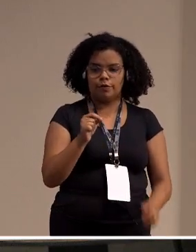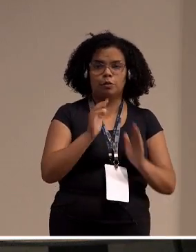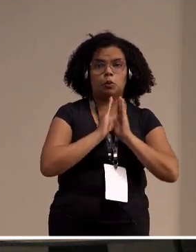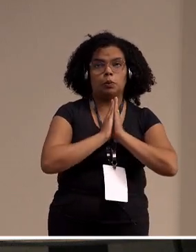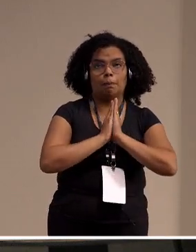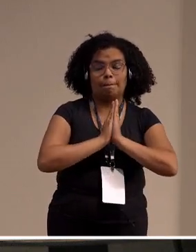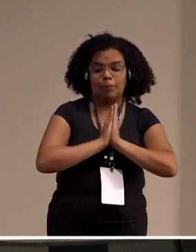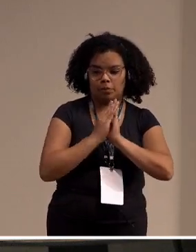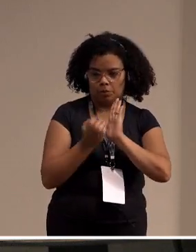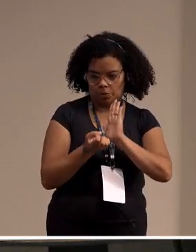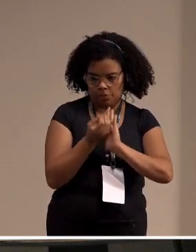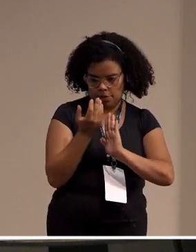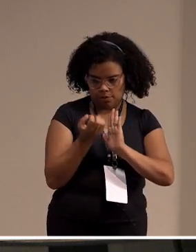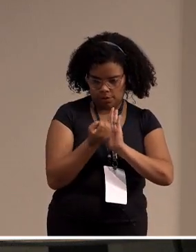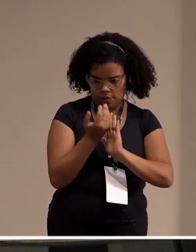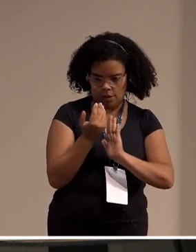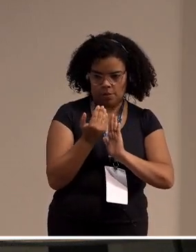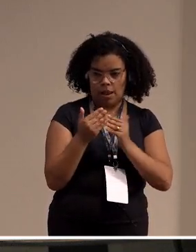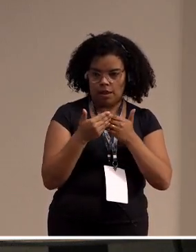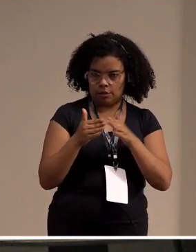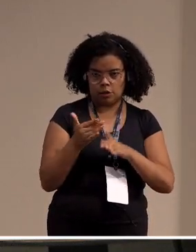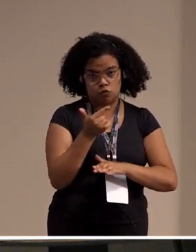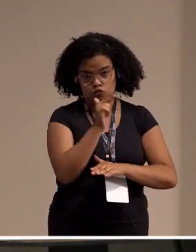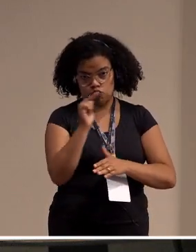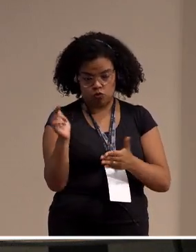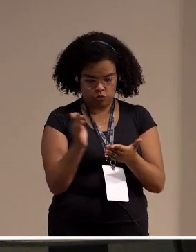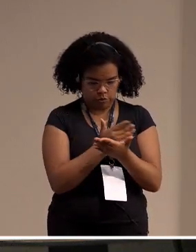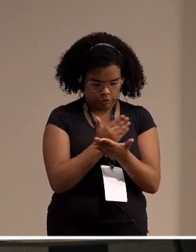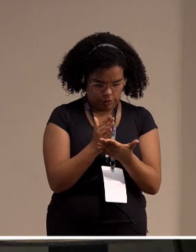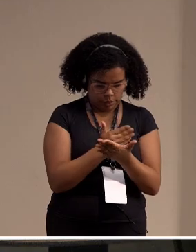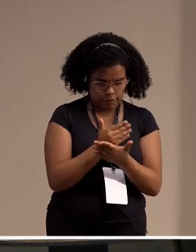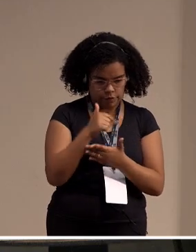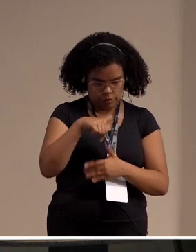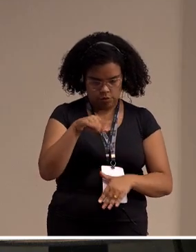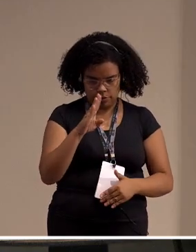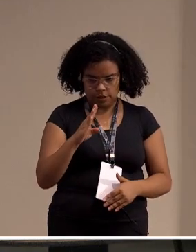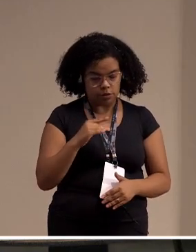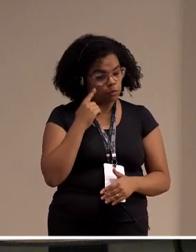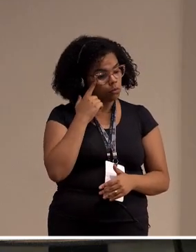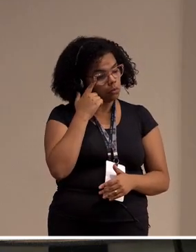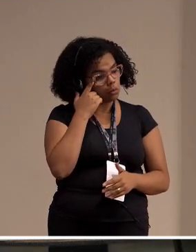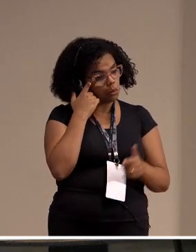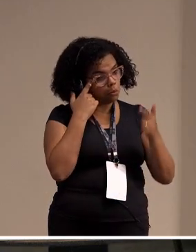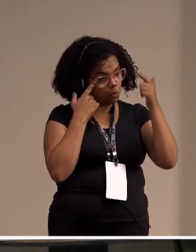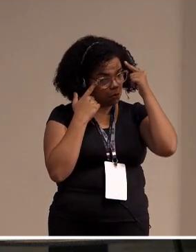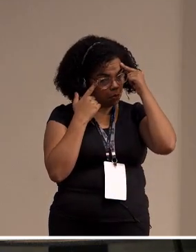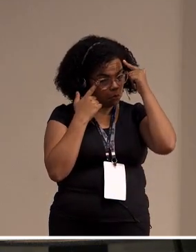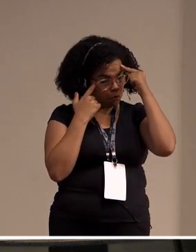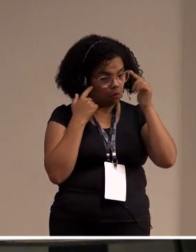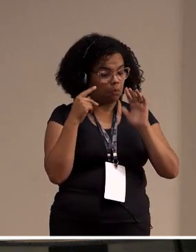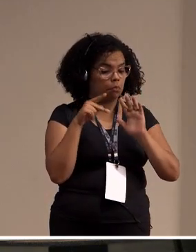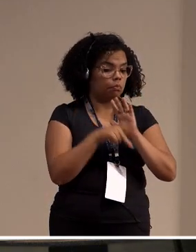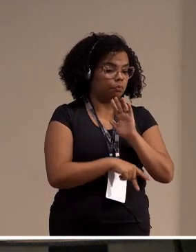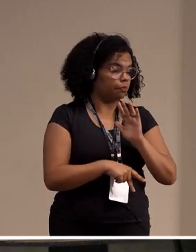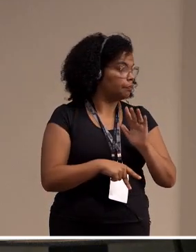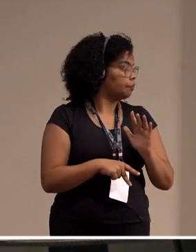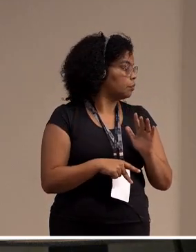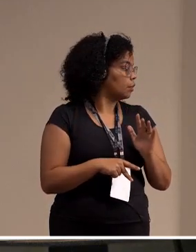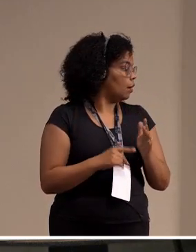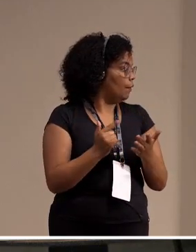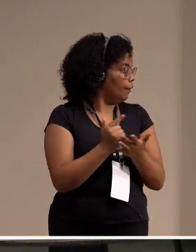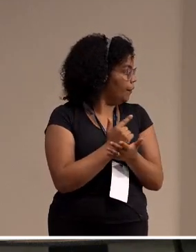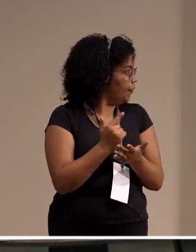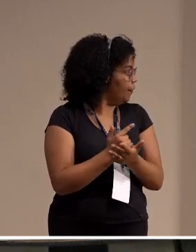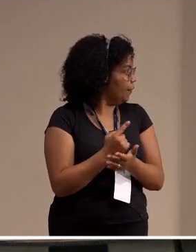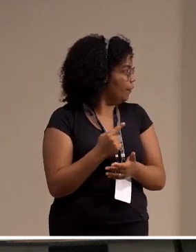lançarem os outros livros do Jabari, aqui no Brasil são muitos. Né? Então, pensando nesse projeto literário que